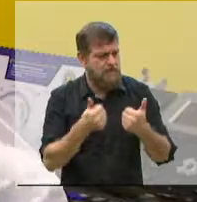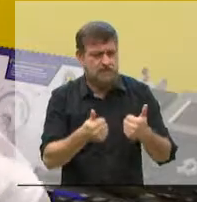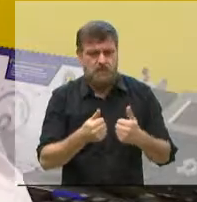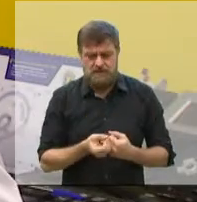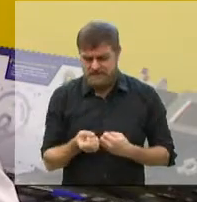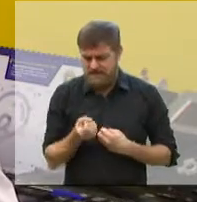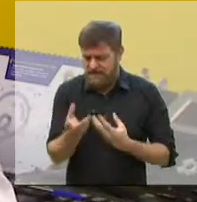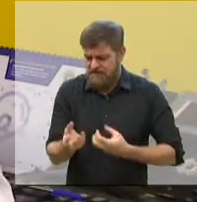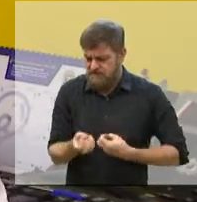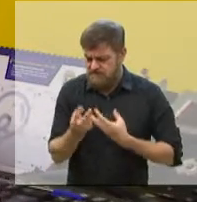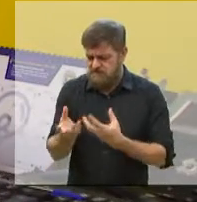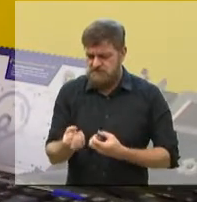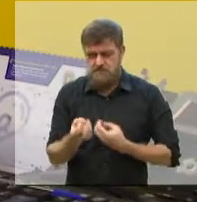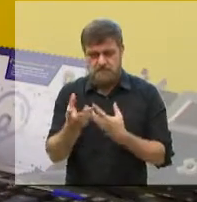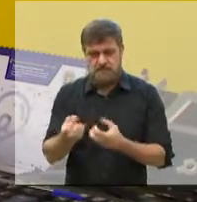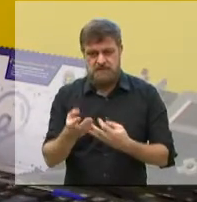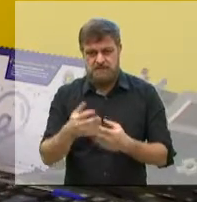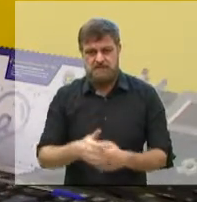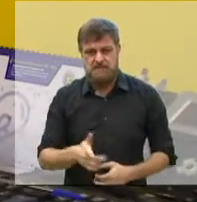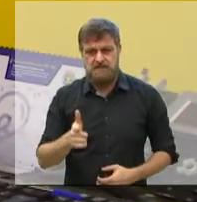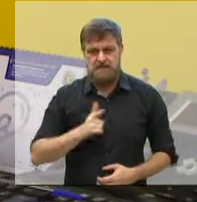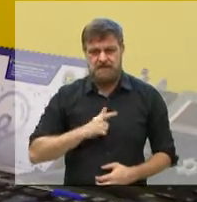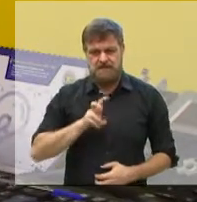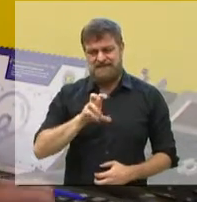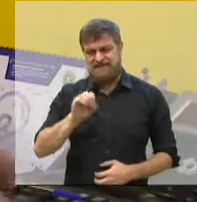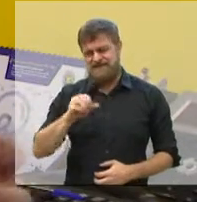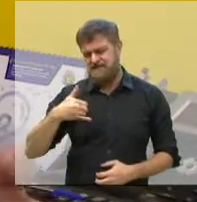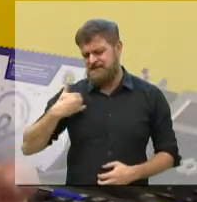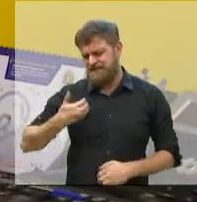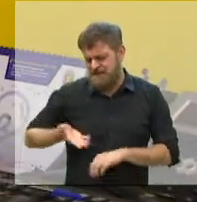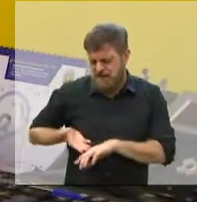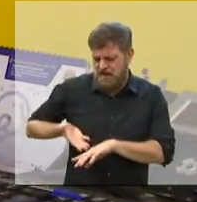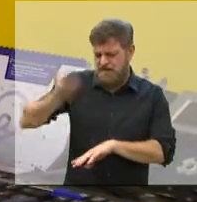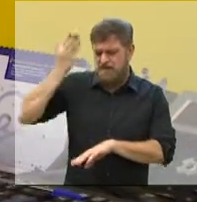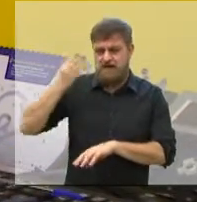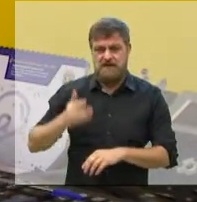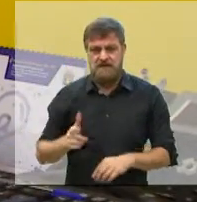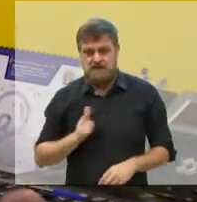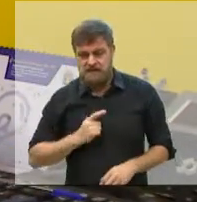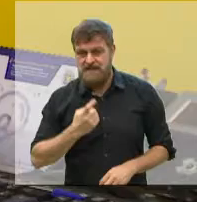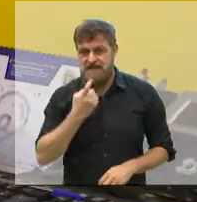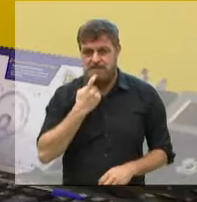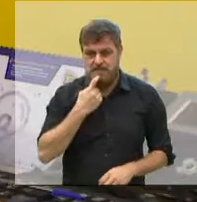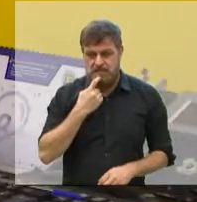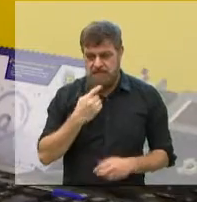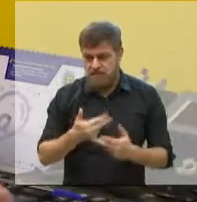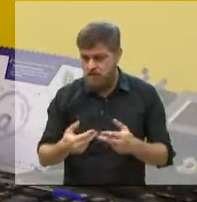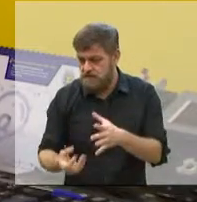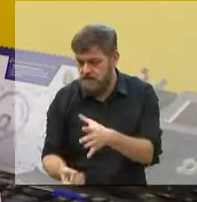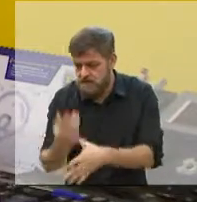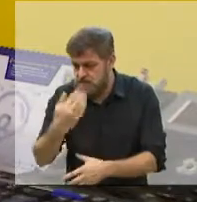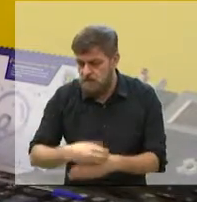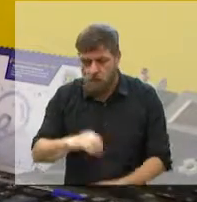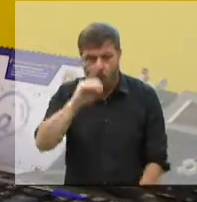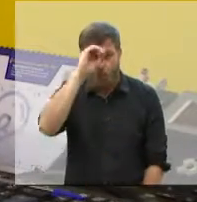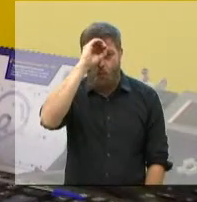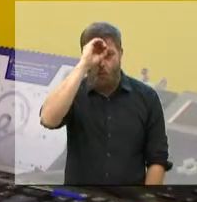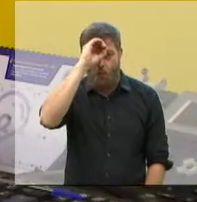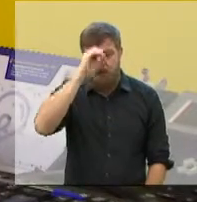muitas informações. Eu tenho mais de 50 anos, tem coisas que tem aqui em Campinas, que aconteceu aqui em Campinas que eu não